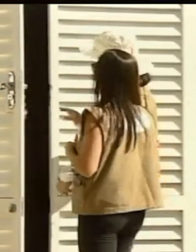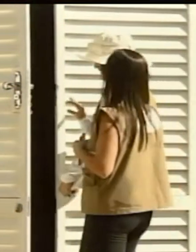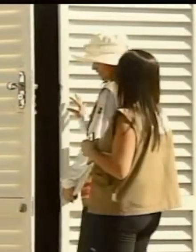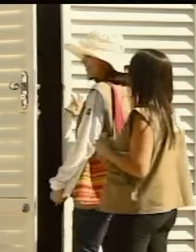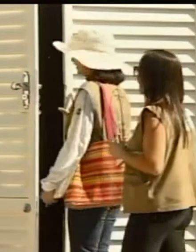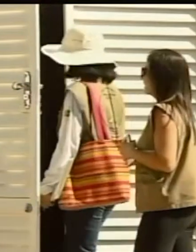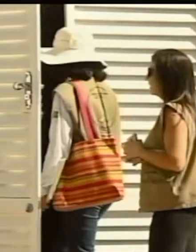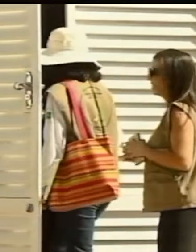informação e atitude